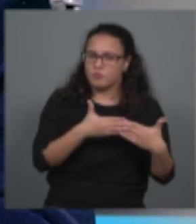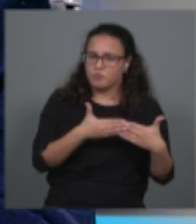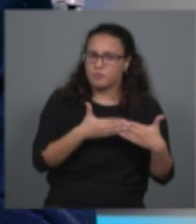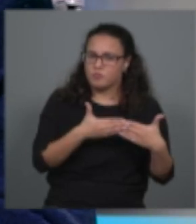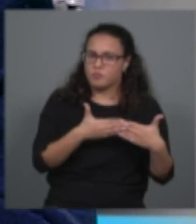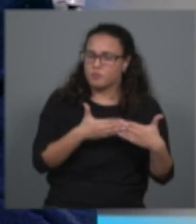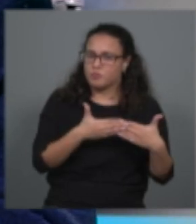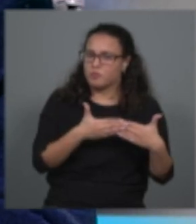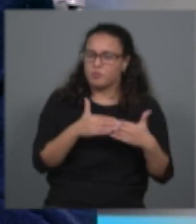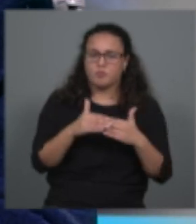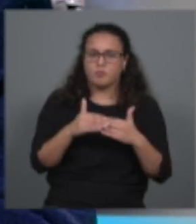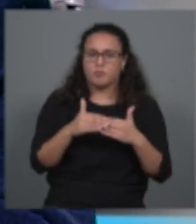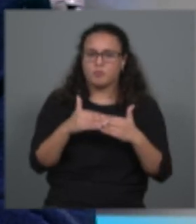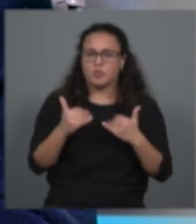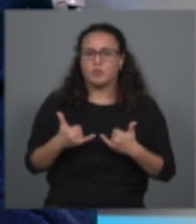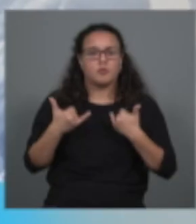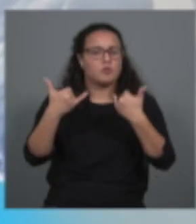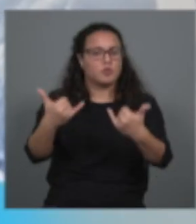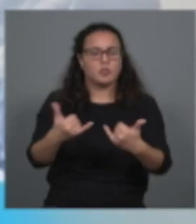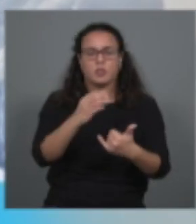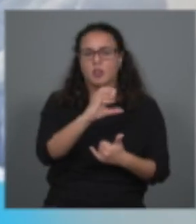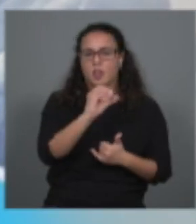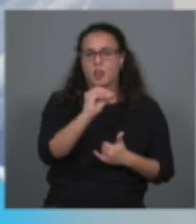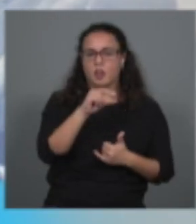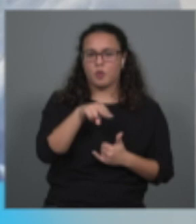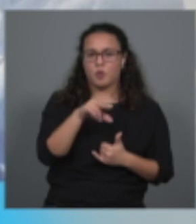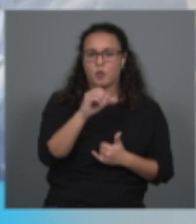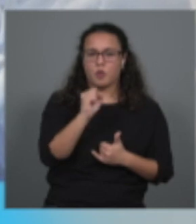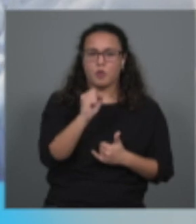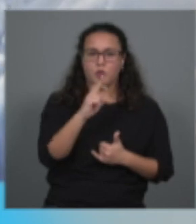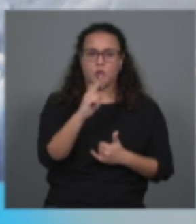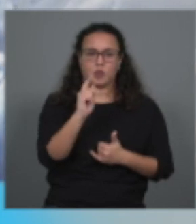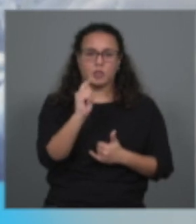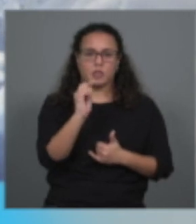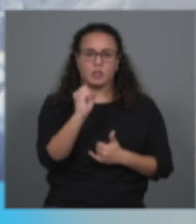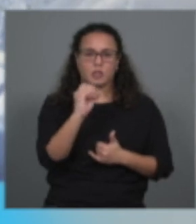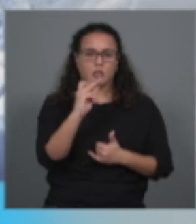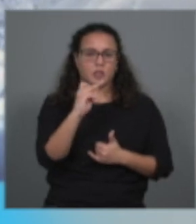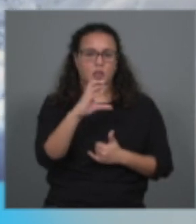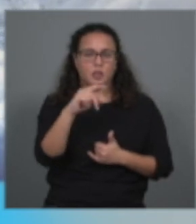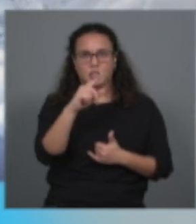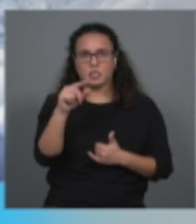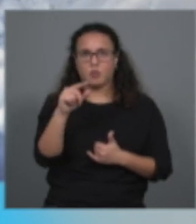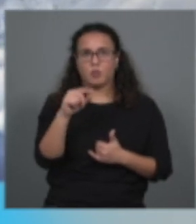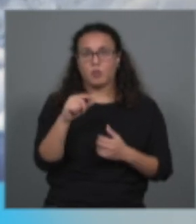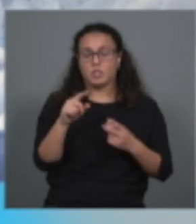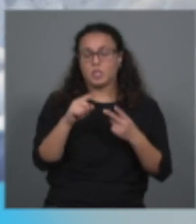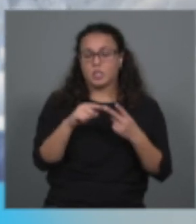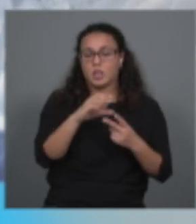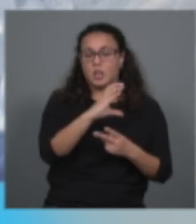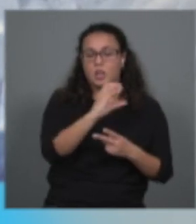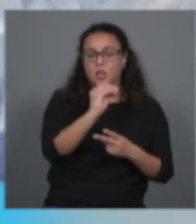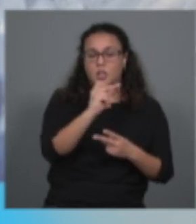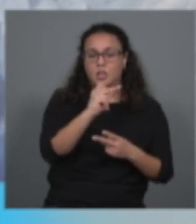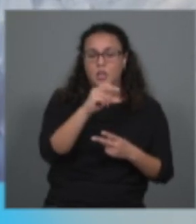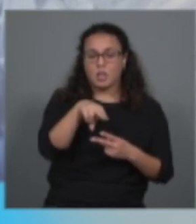passa para a Congregação dos Santos em Roma. Seria a chamada canonização equipolente que